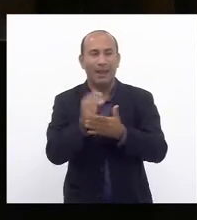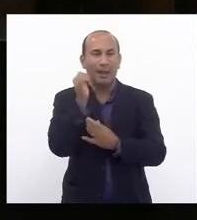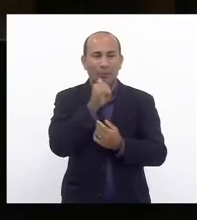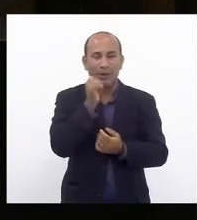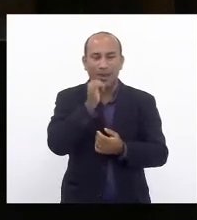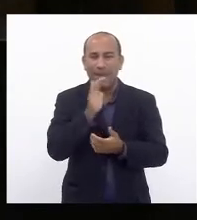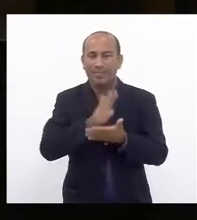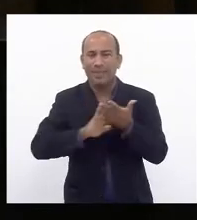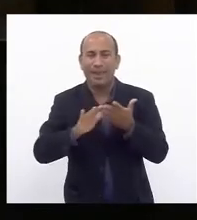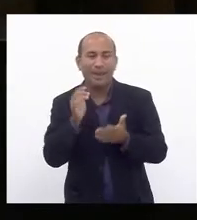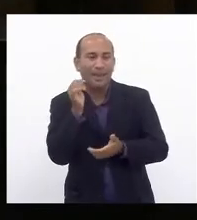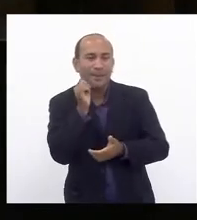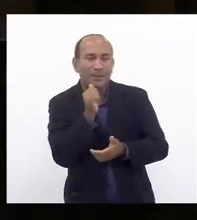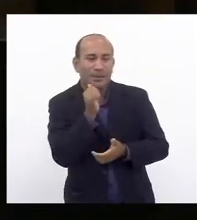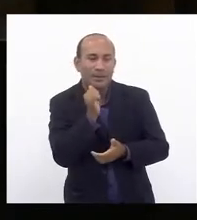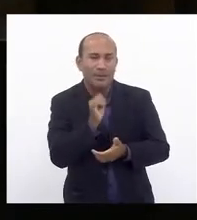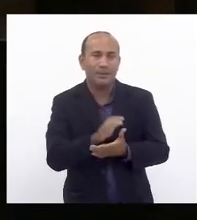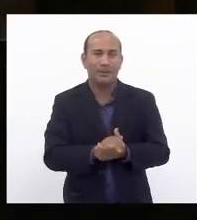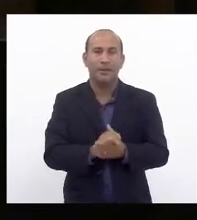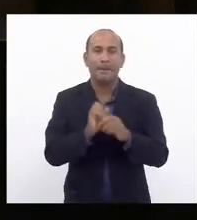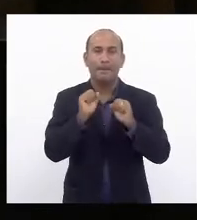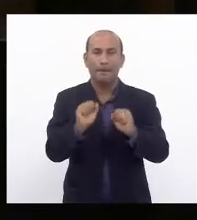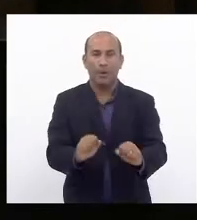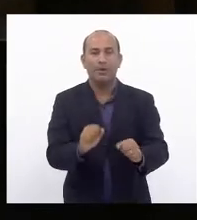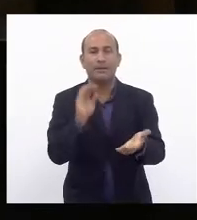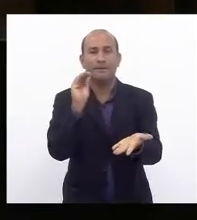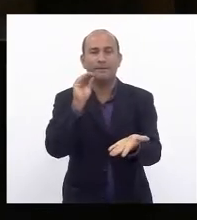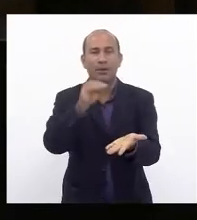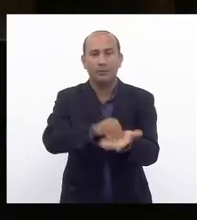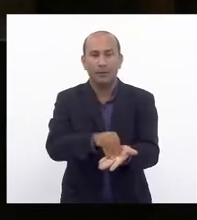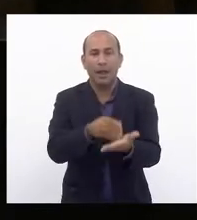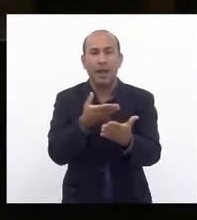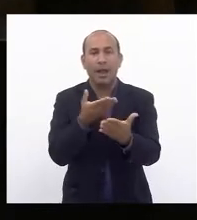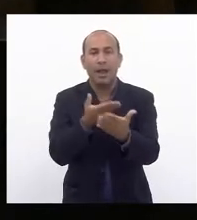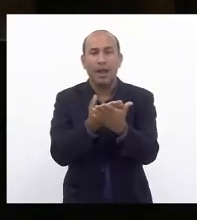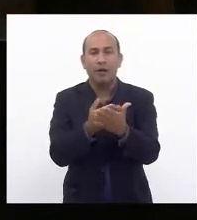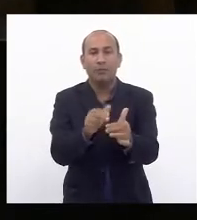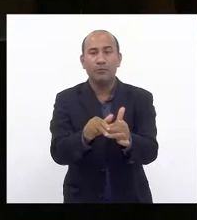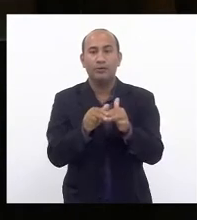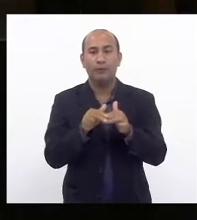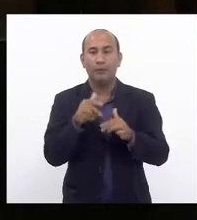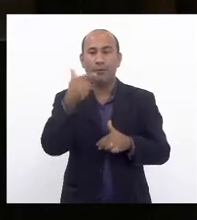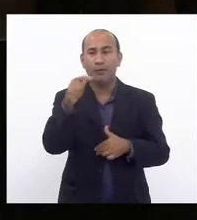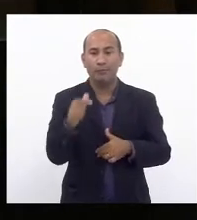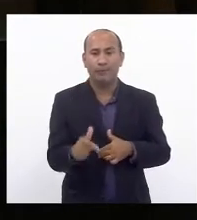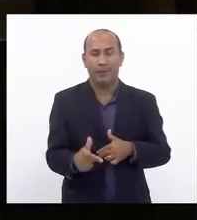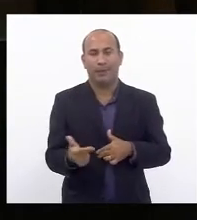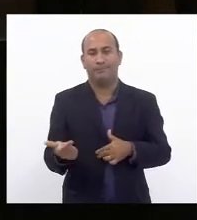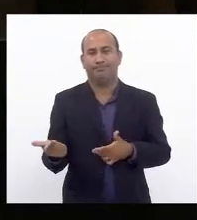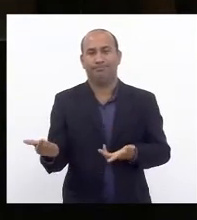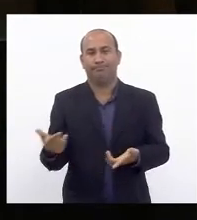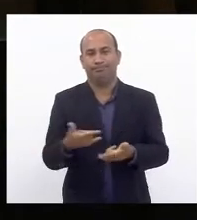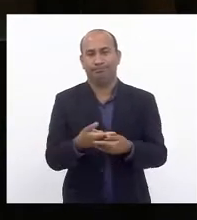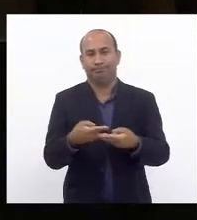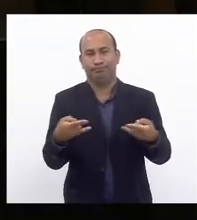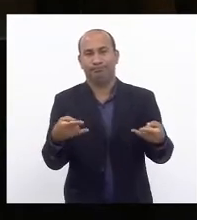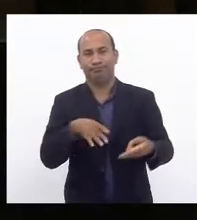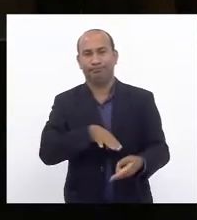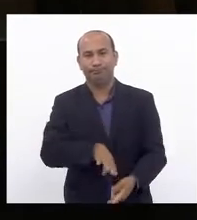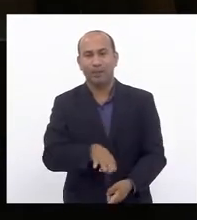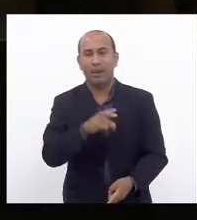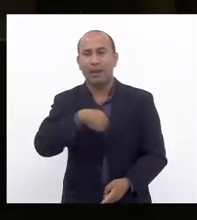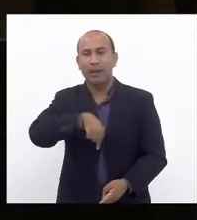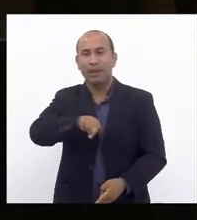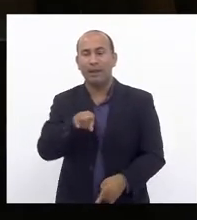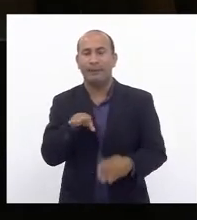nenhuma menina, deputada Vilmar, possa faltar aula porque não tem o mínimo, porque não tem o absorvente para ir